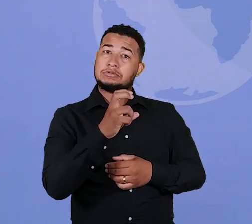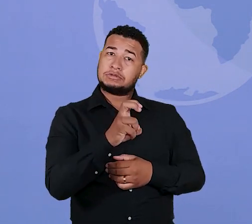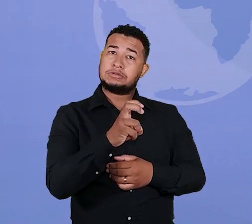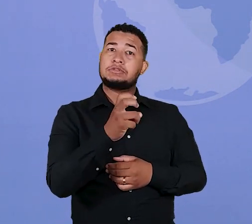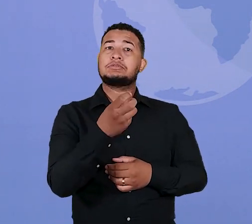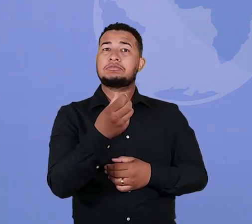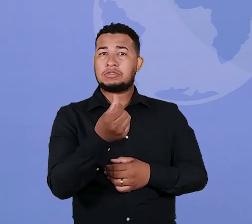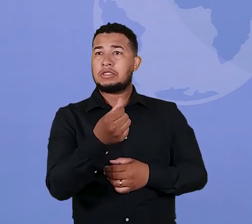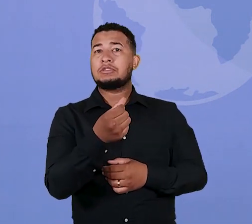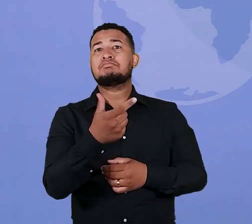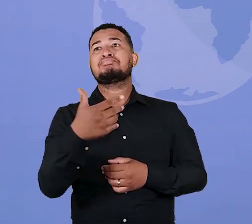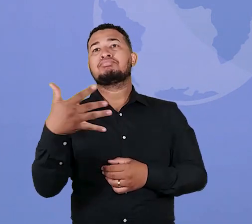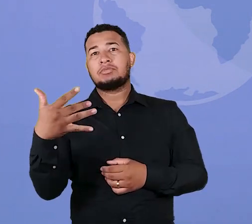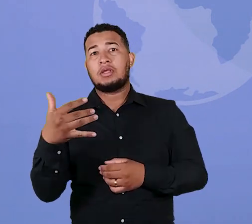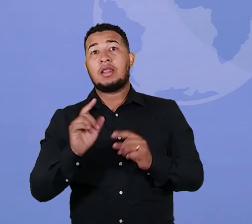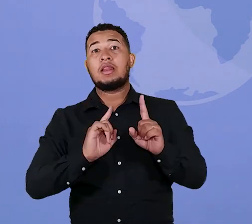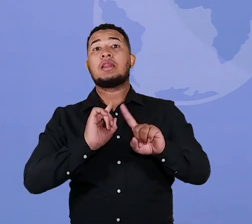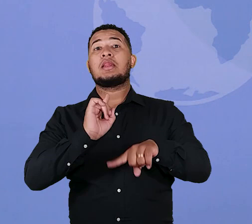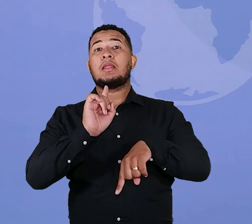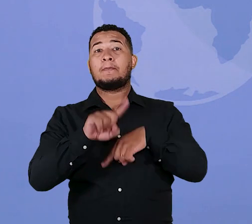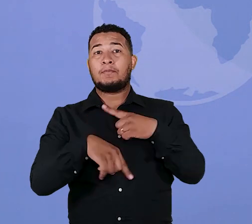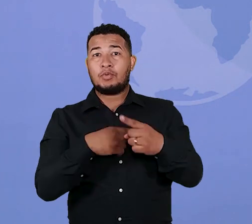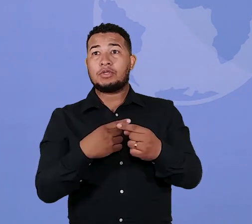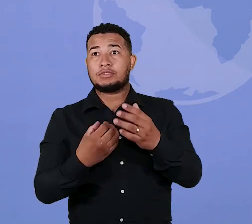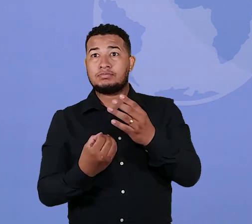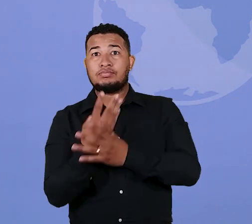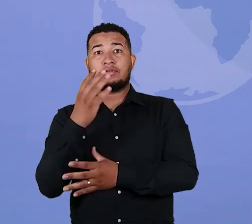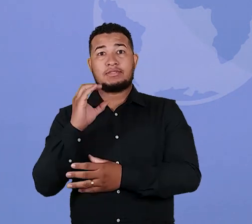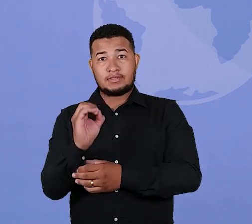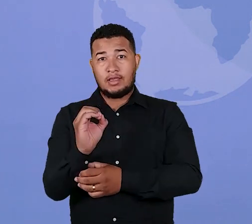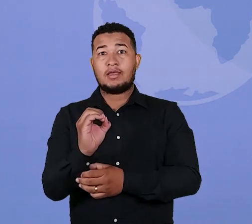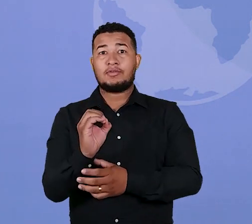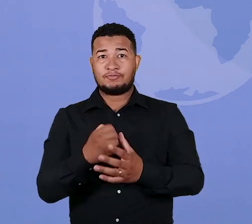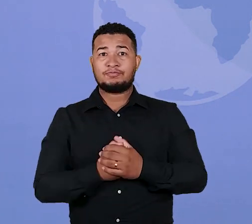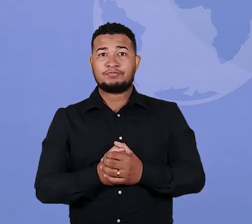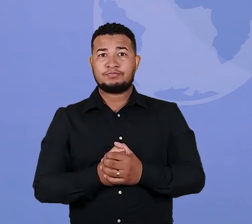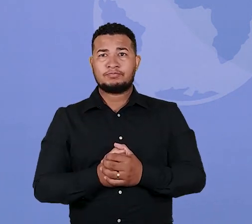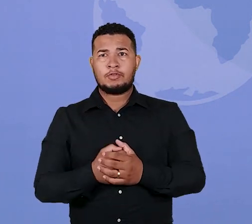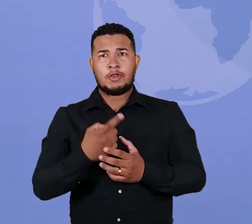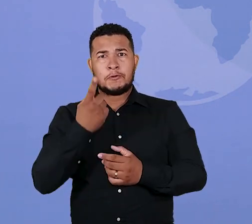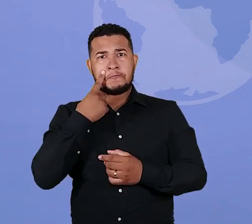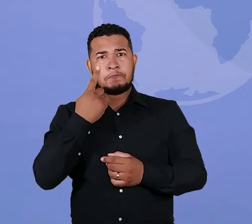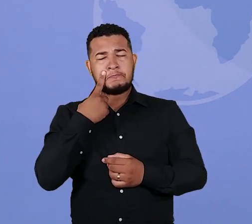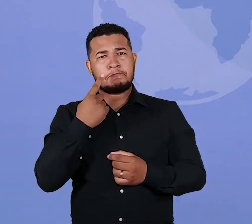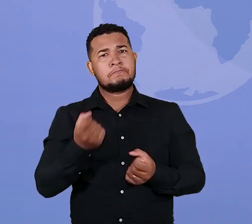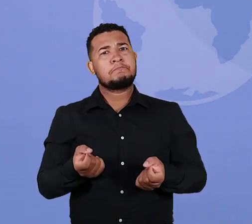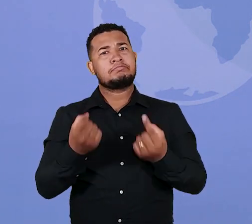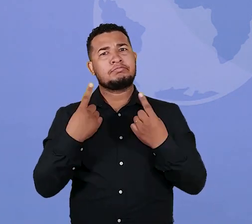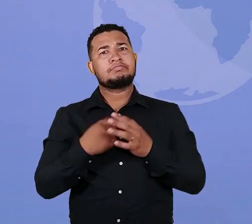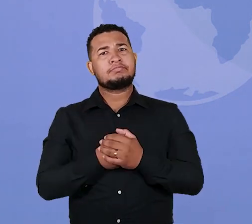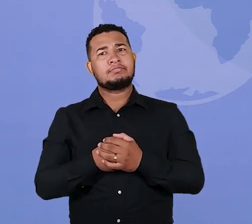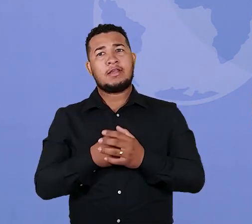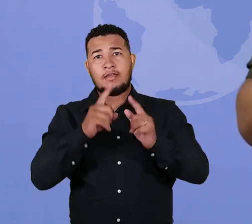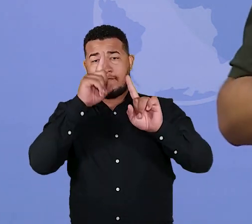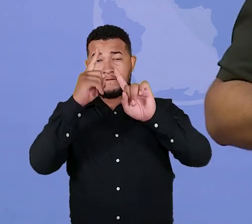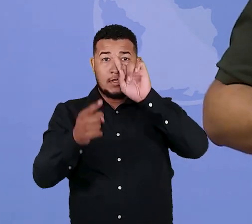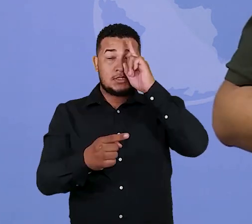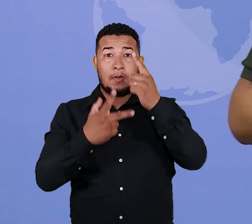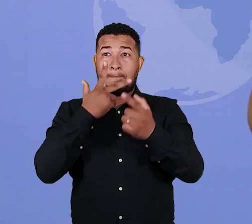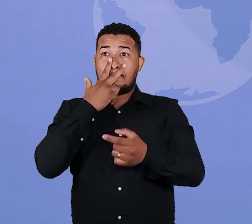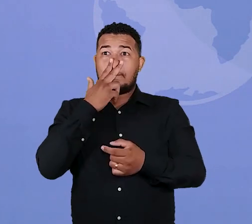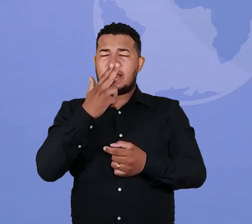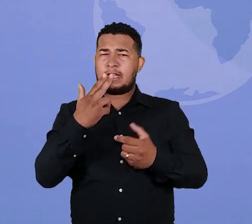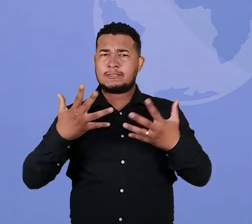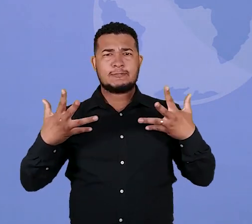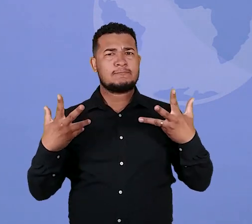4, 5, depois inventaram o 0. Mas olha só que coisa curiosa. A invenção